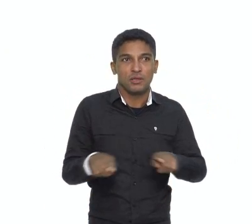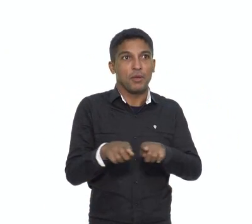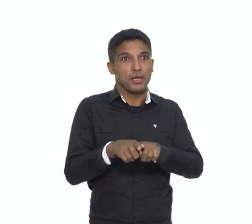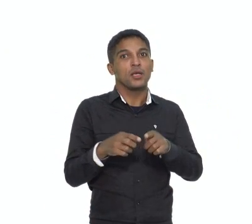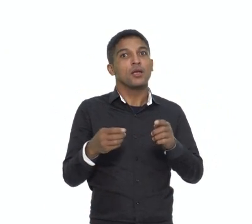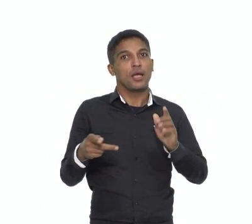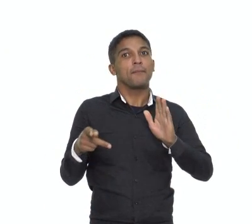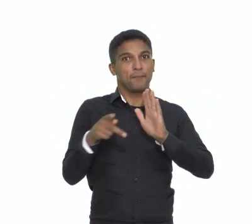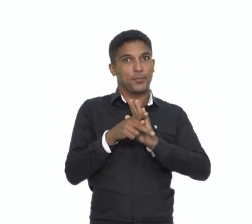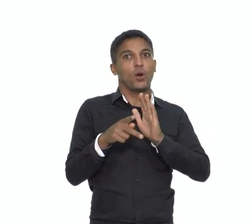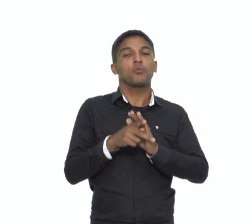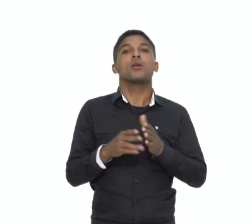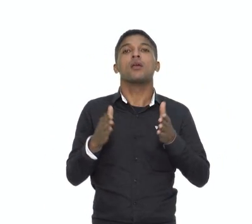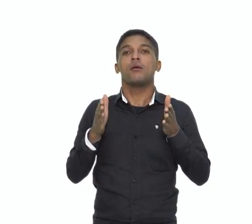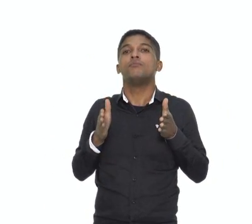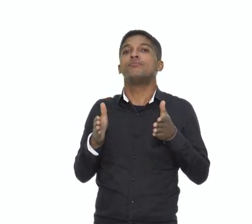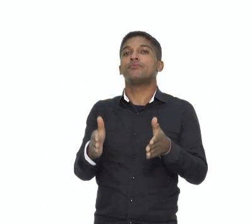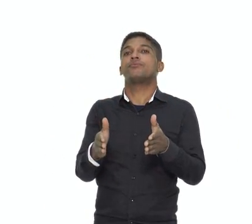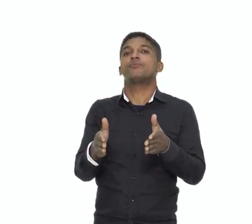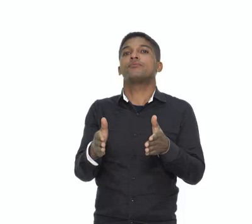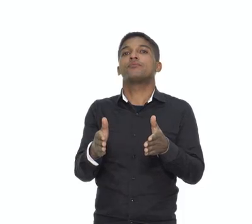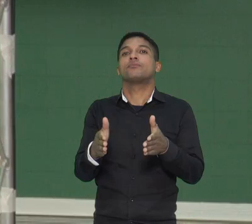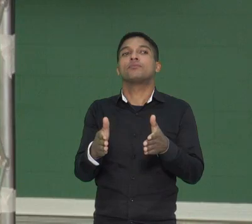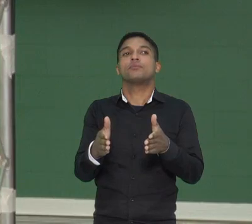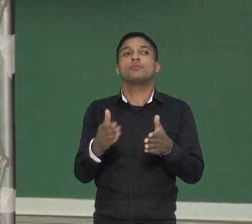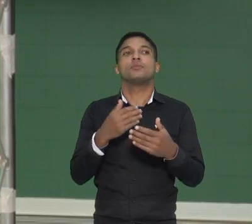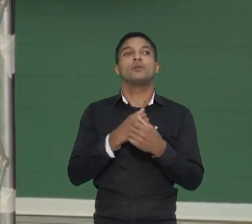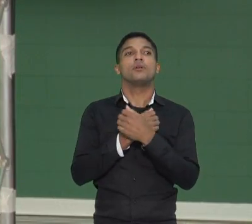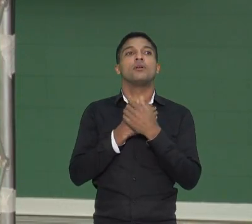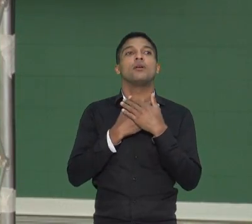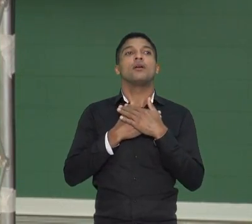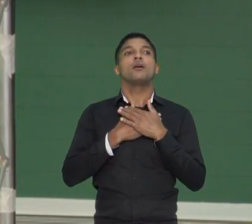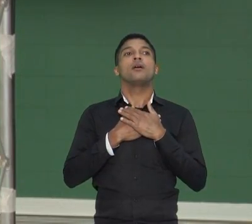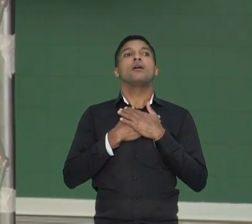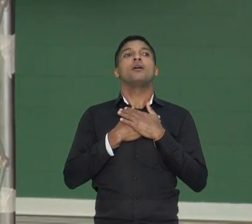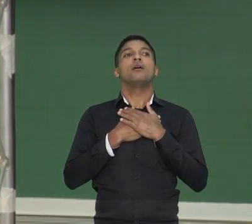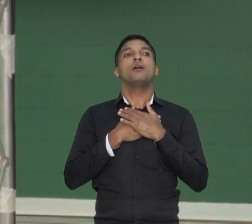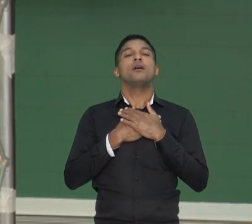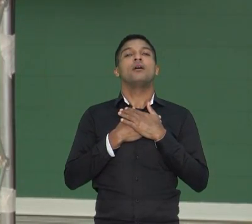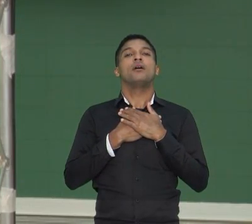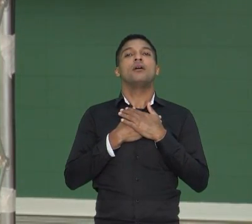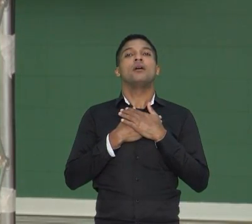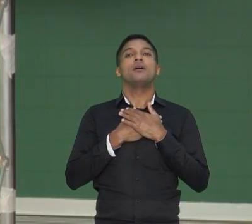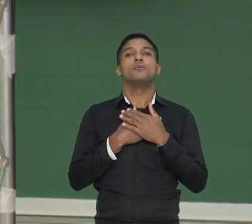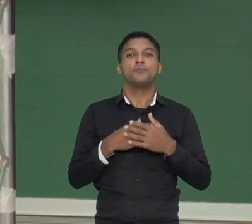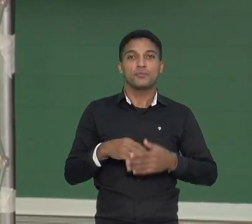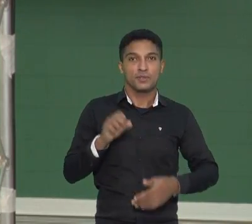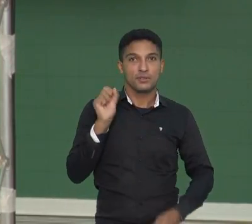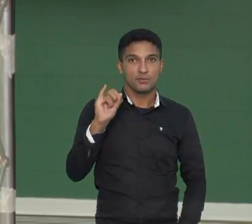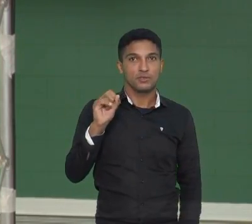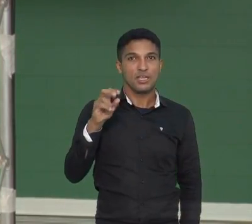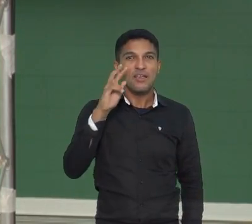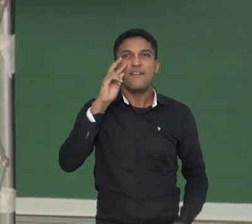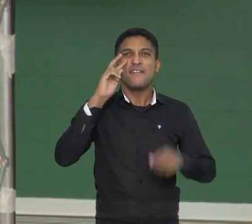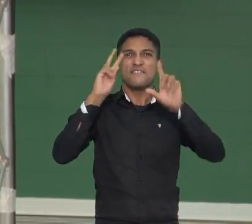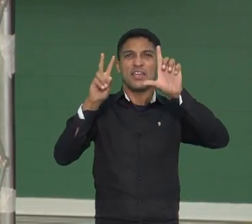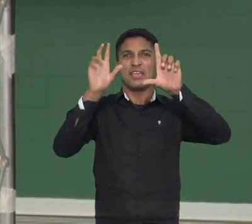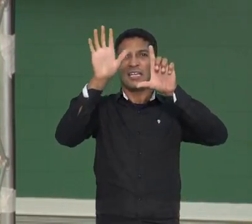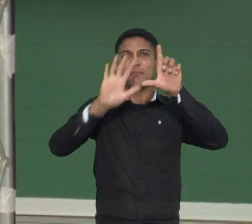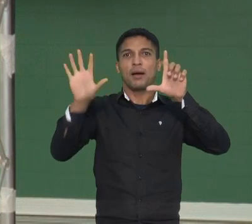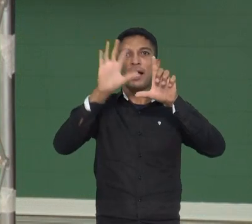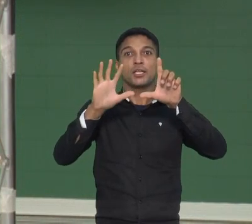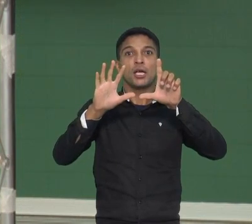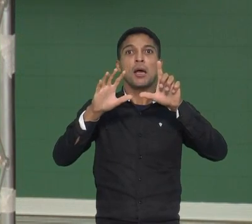a presença, tá? Se você olhar na imagem, você vai conseguir ver, tá? A ampla presença